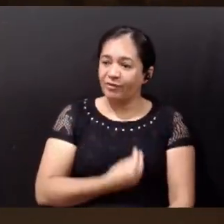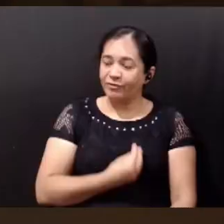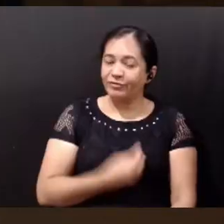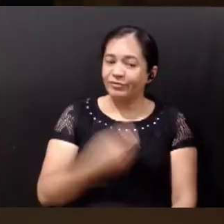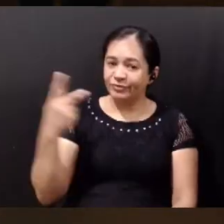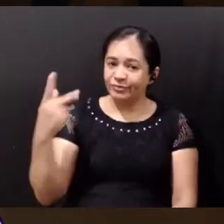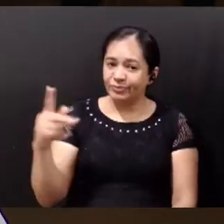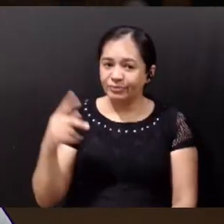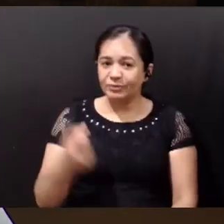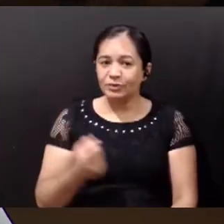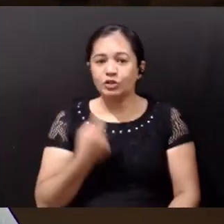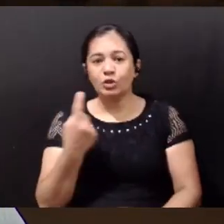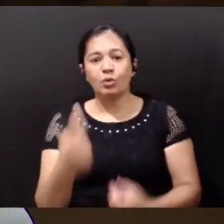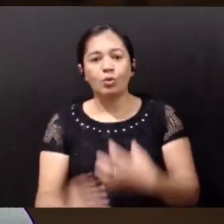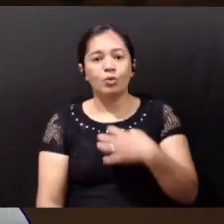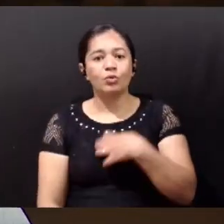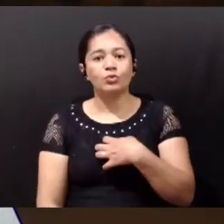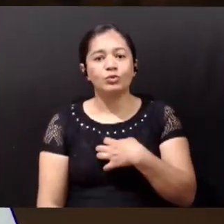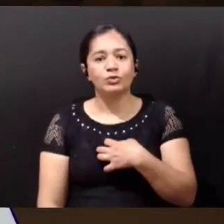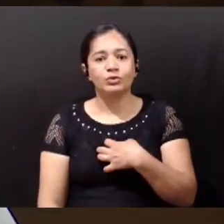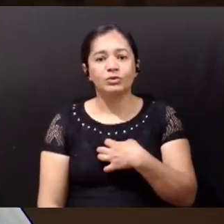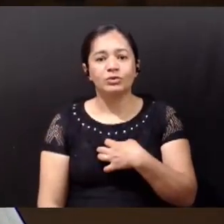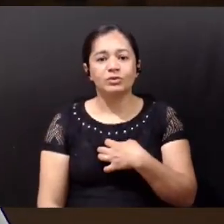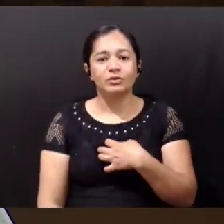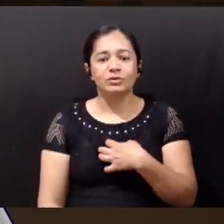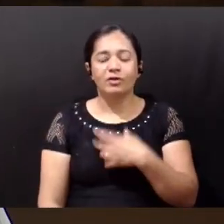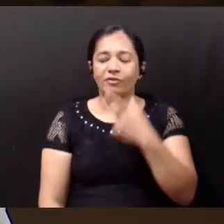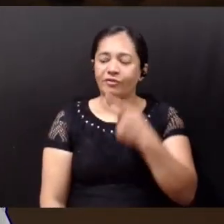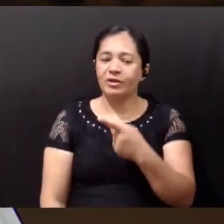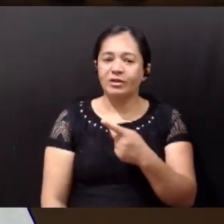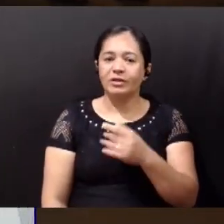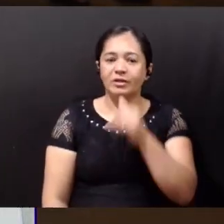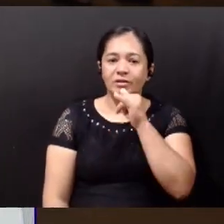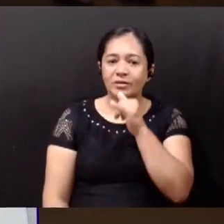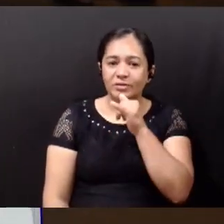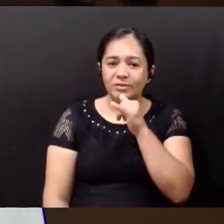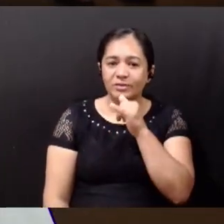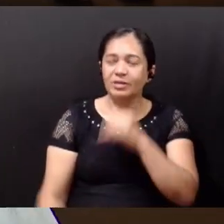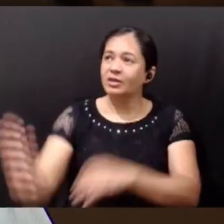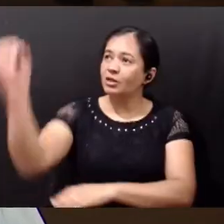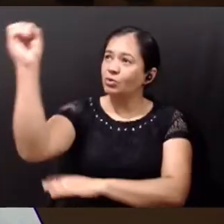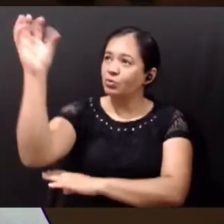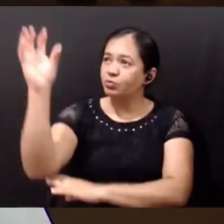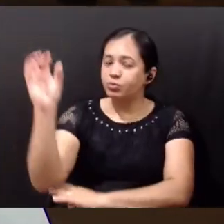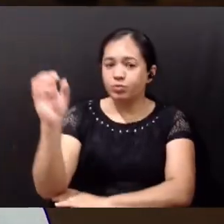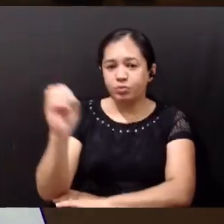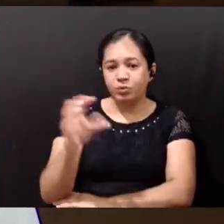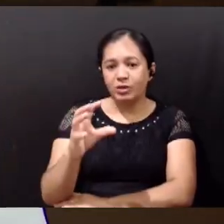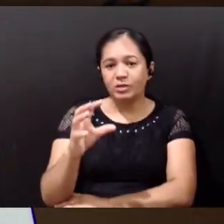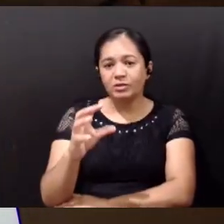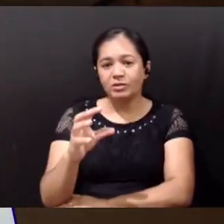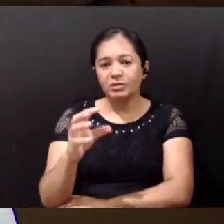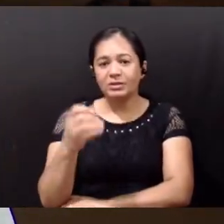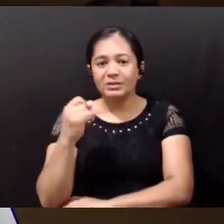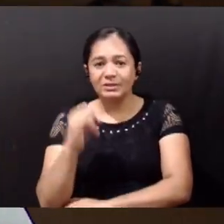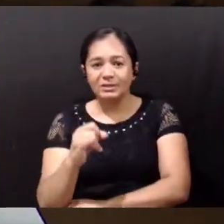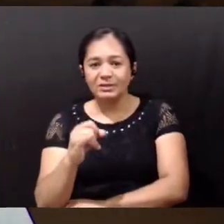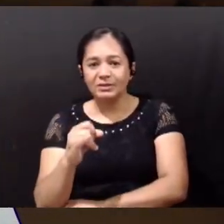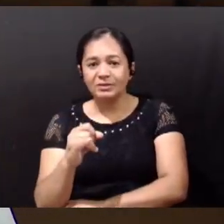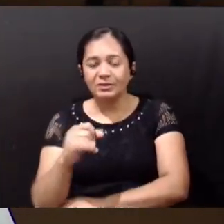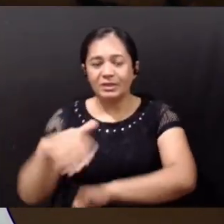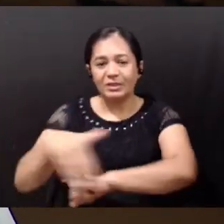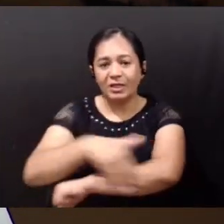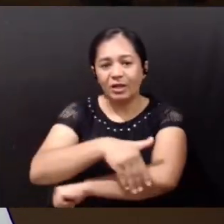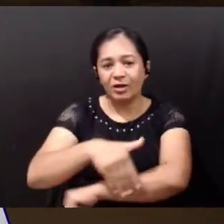forma, fazendo assim, falando por exemplo sobre a iluminação. De alguma forma, quando eles estarem ali na rua, eles